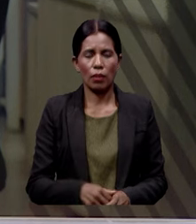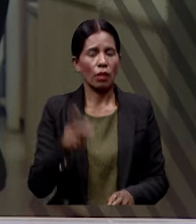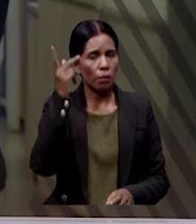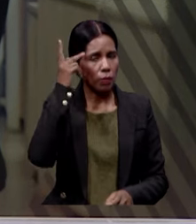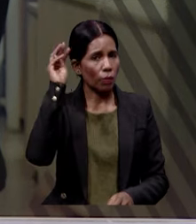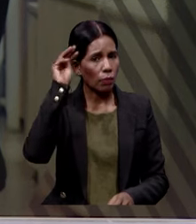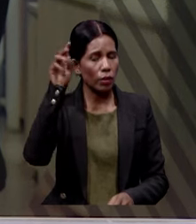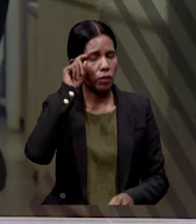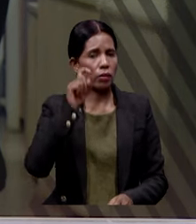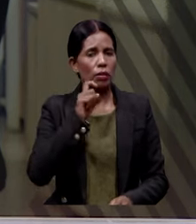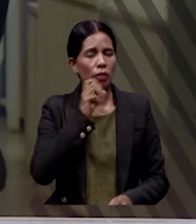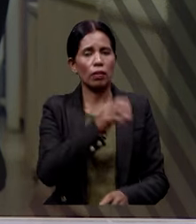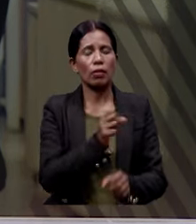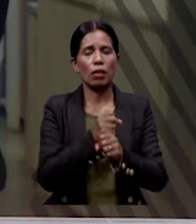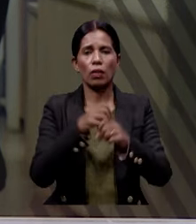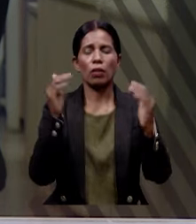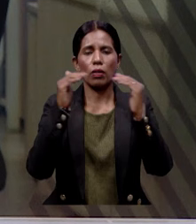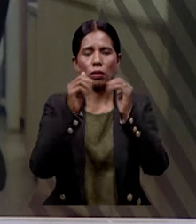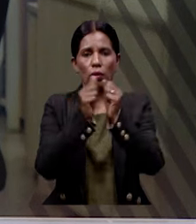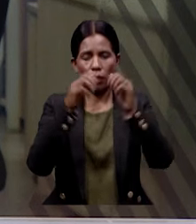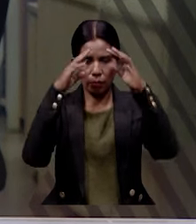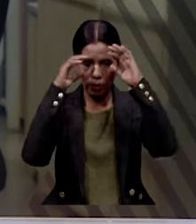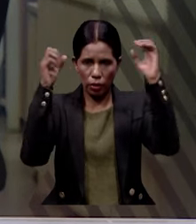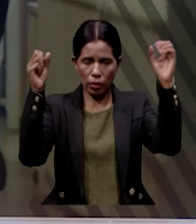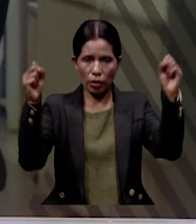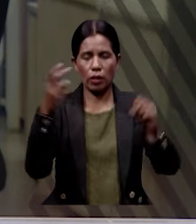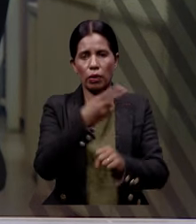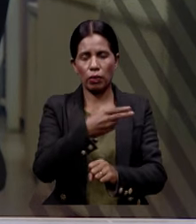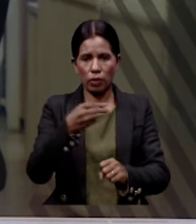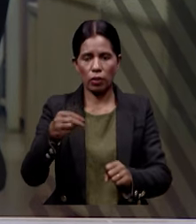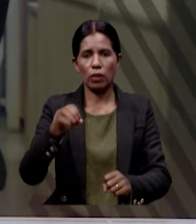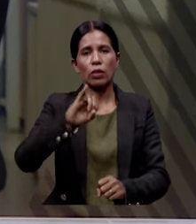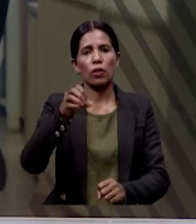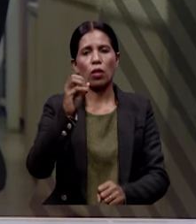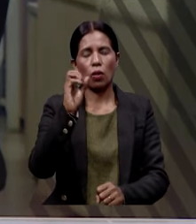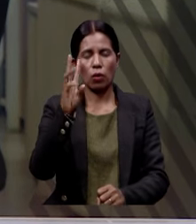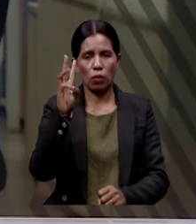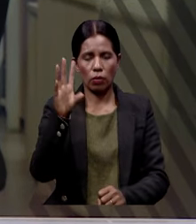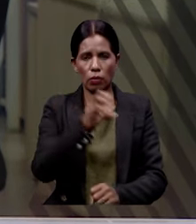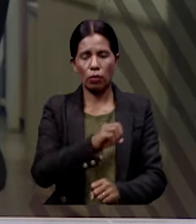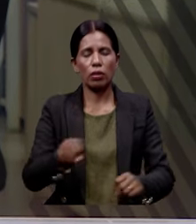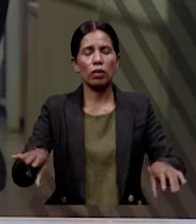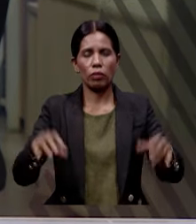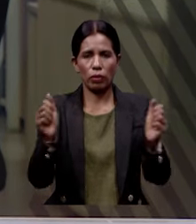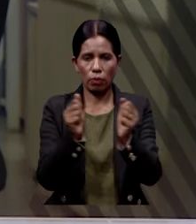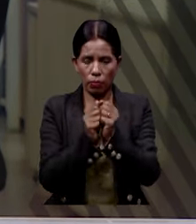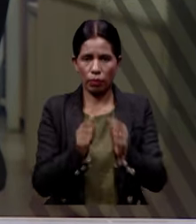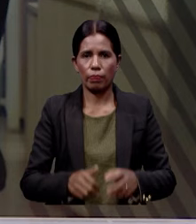Primeiro-ministro Kaleala Sanana Gusmão, ao encontro com o presidente da República Indonésia, Joko Widodo, onde reforça a relação